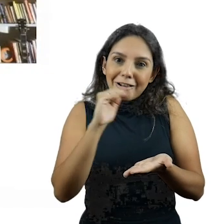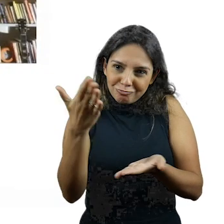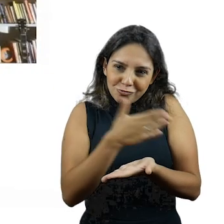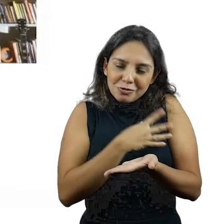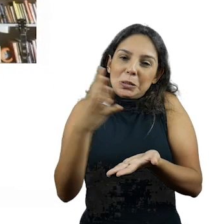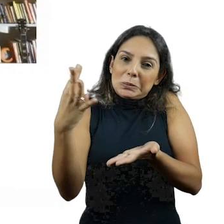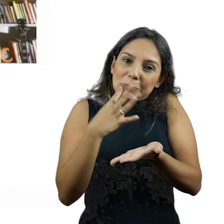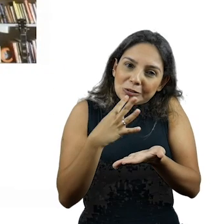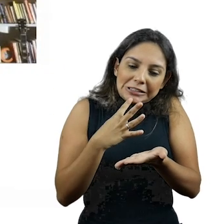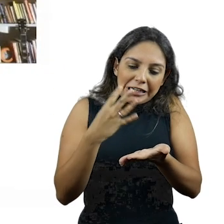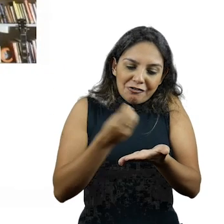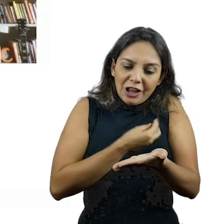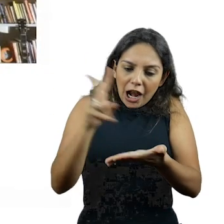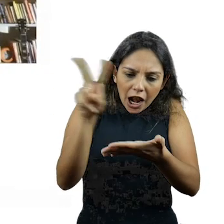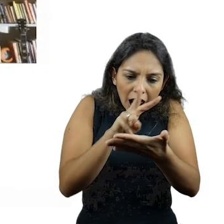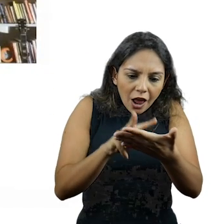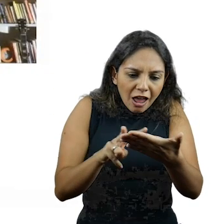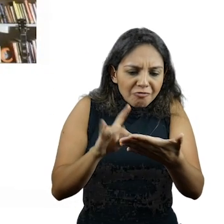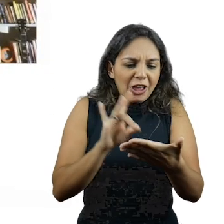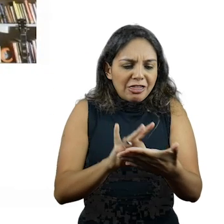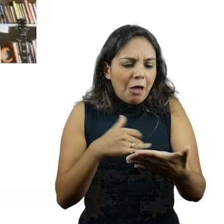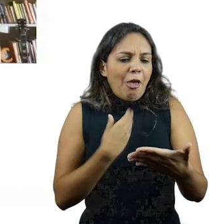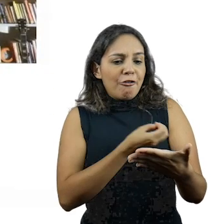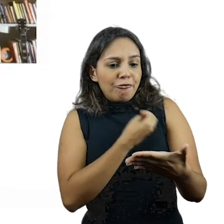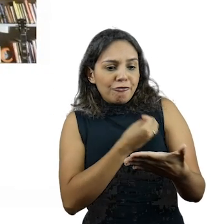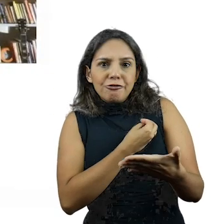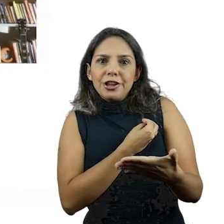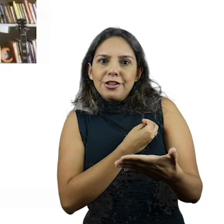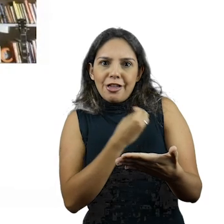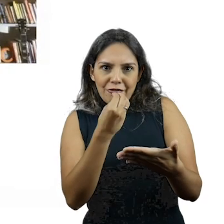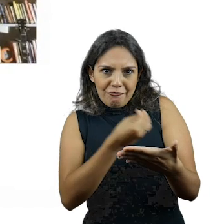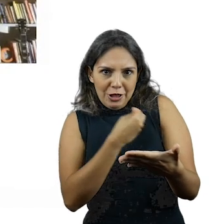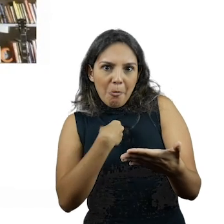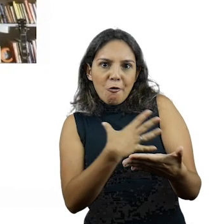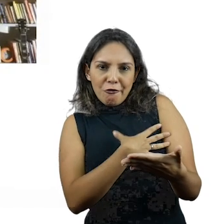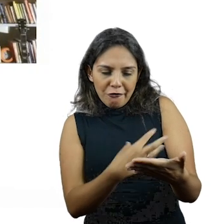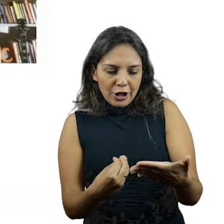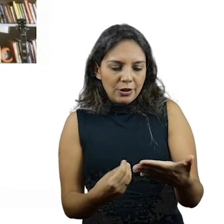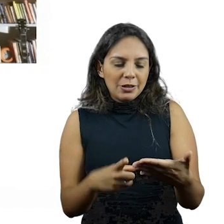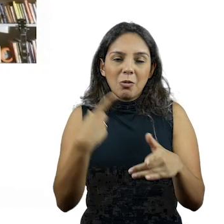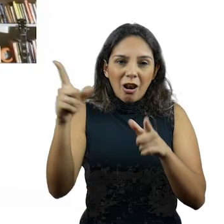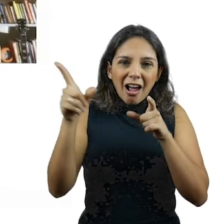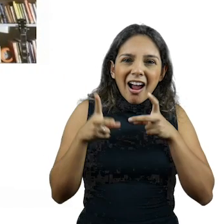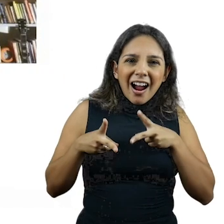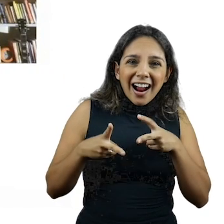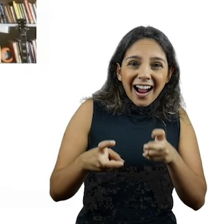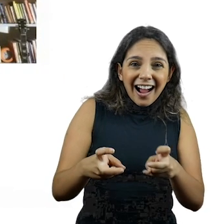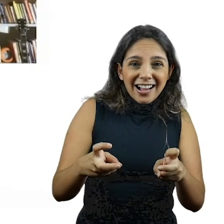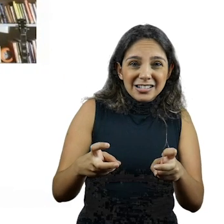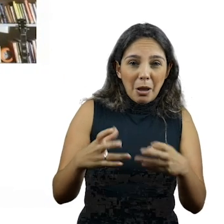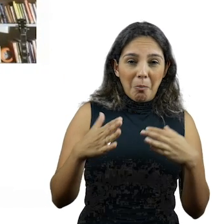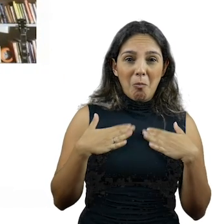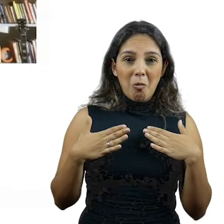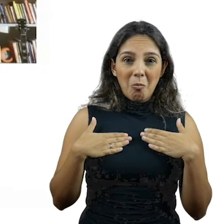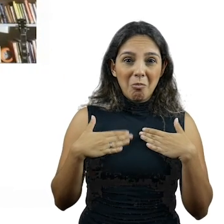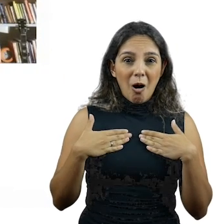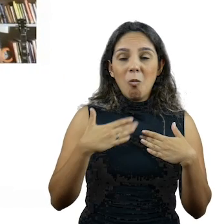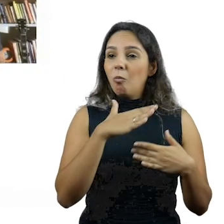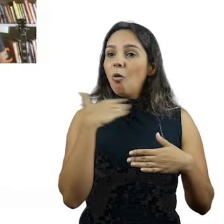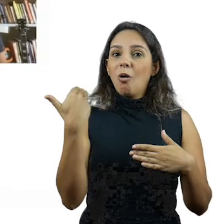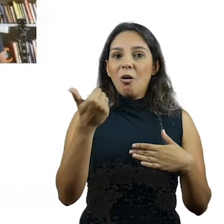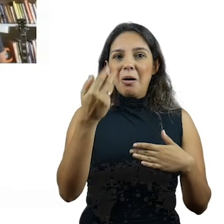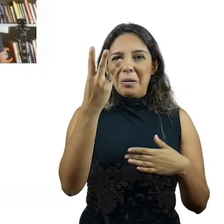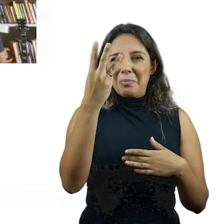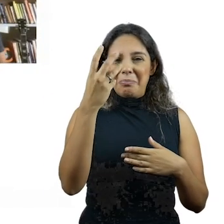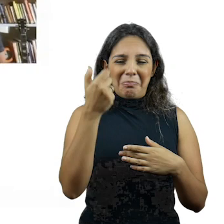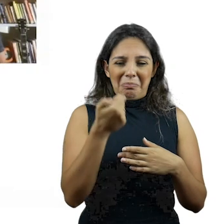reconhecido a vida dele, a do filho ali no livro. Mas ele depois teve um câncer de pulmão fulminante, ele morreu em alguns meses, assim, foi